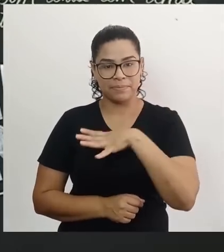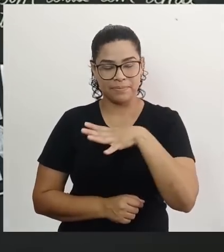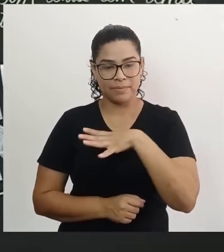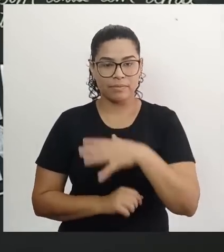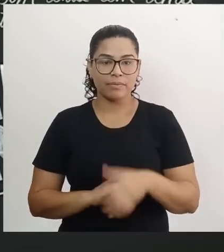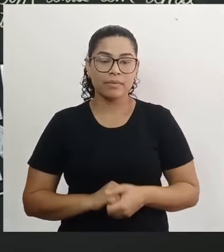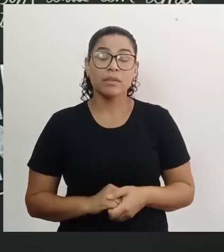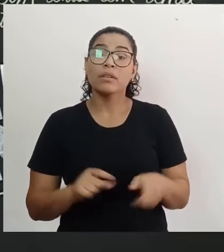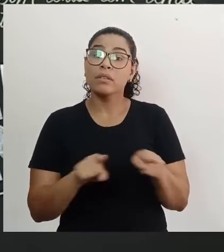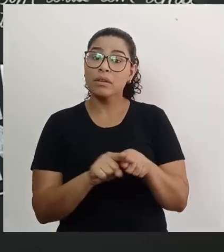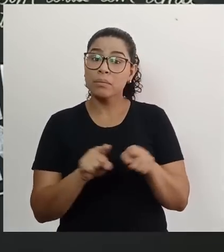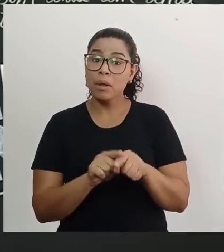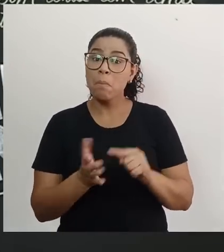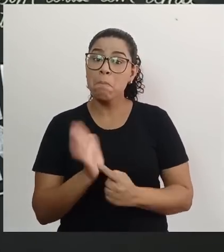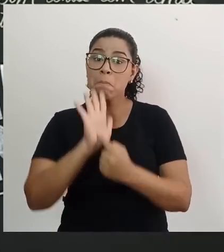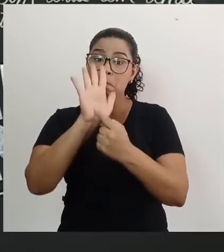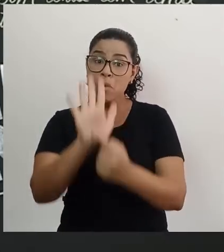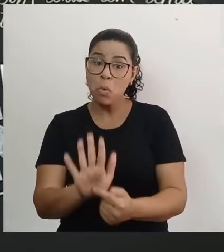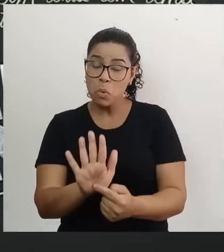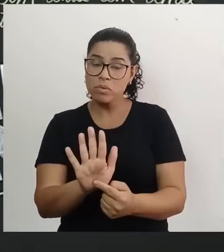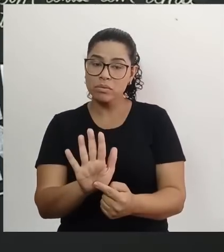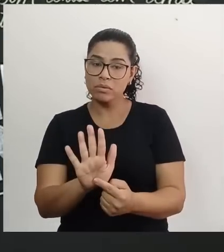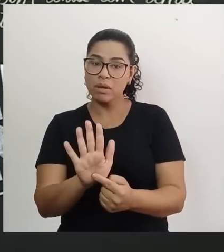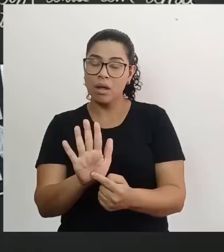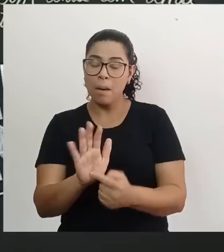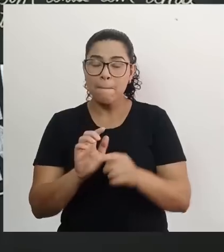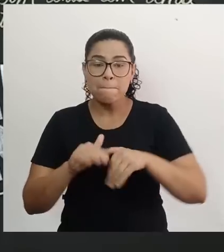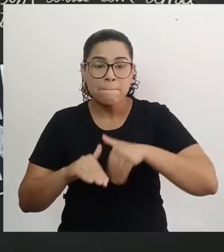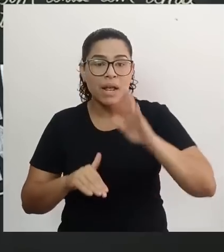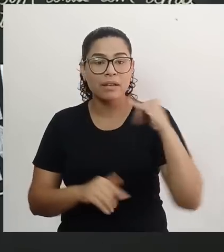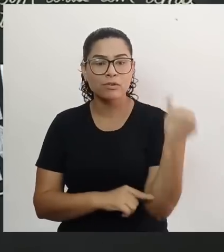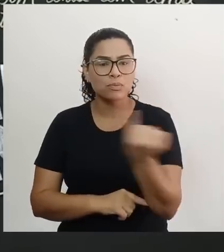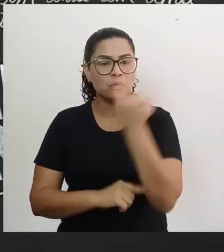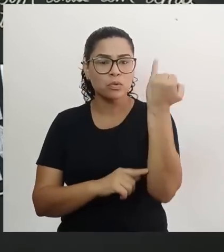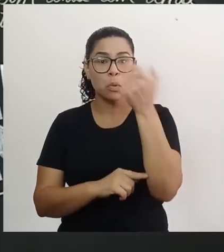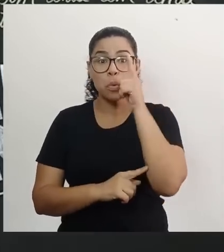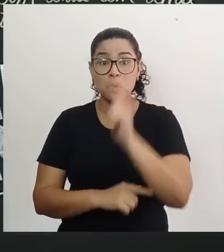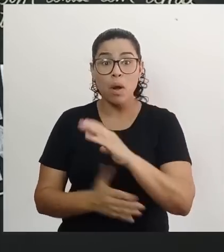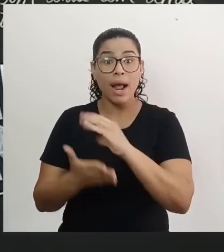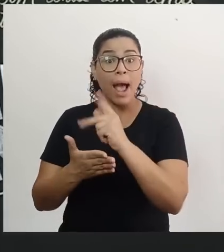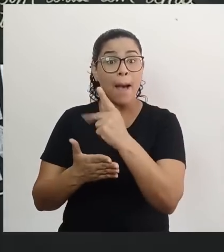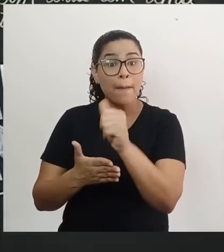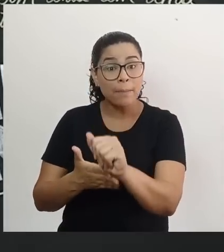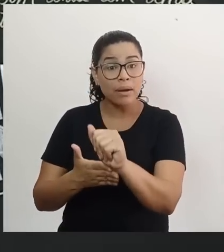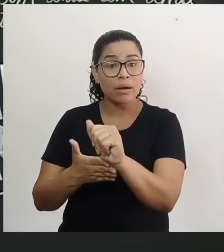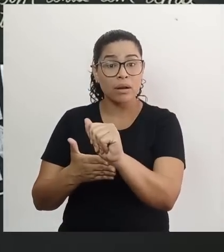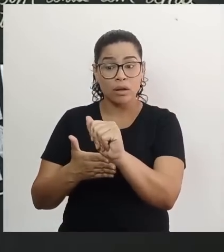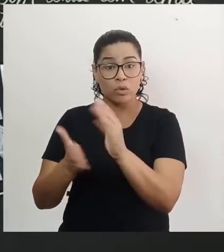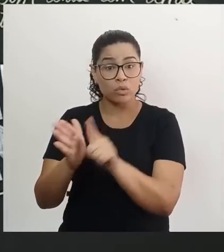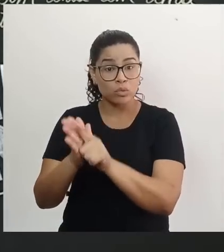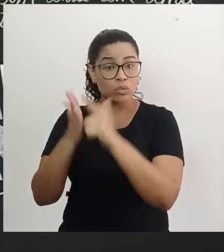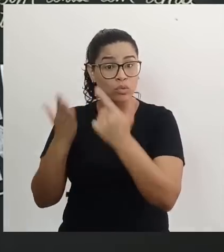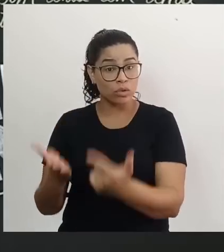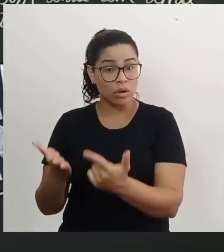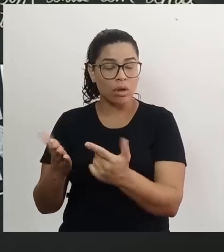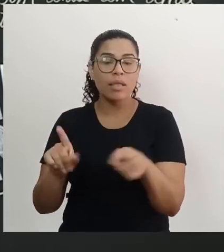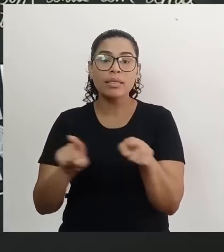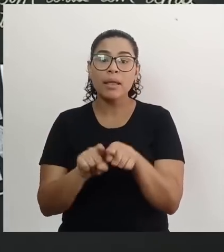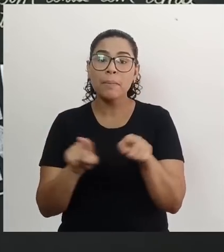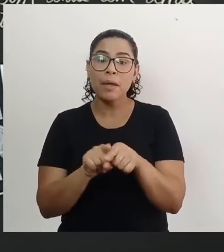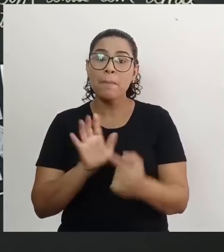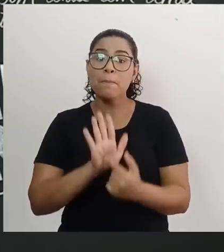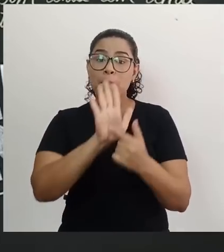de apresentar o fato mais importante que ganhou a capa desse jornal, também já sinaliza para a gente